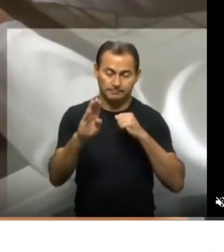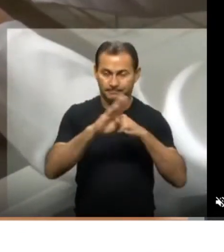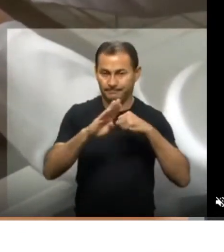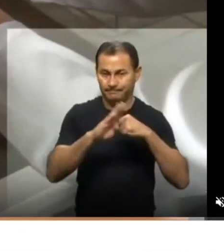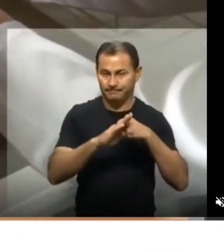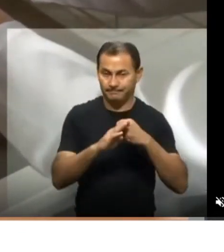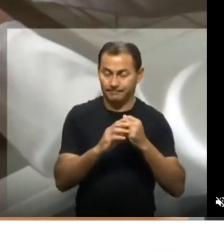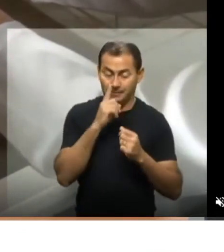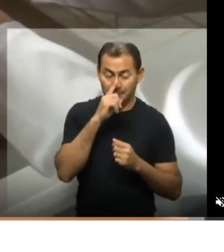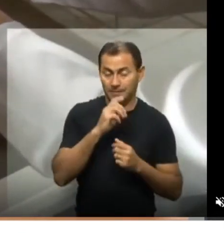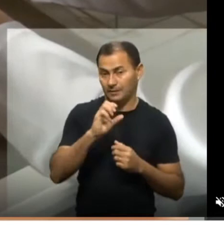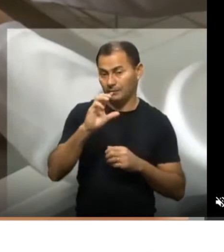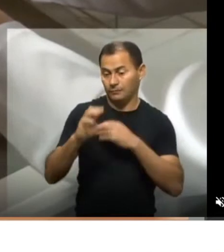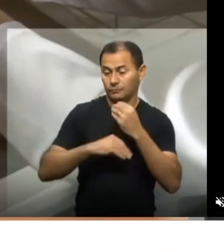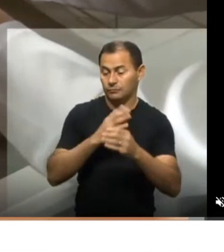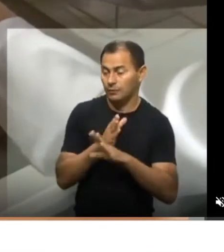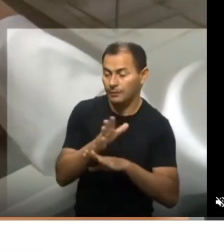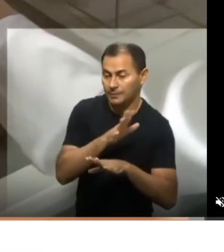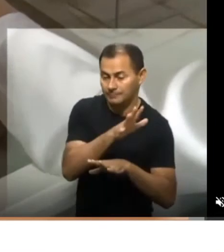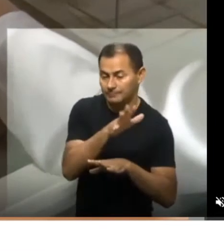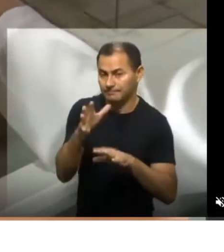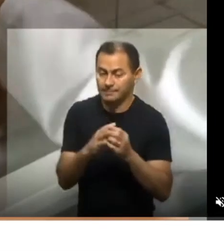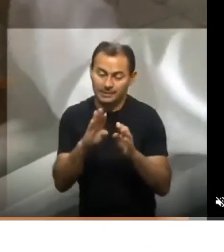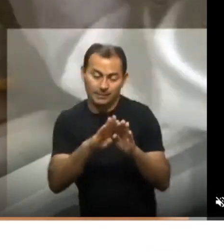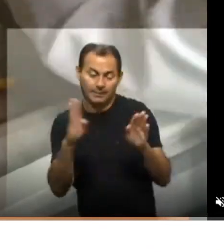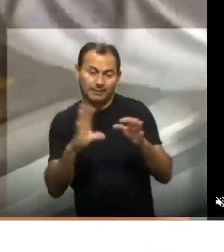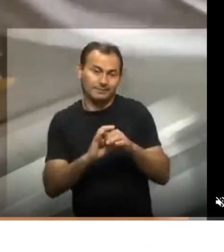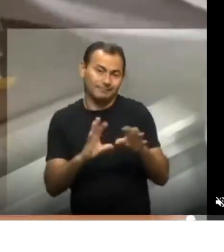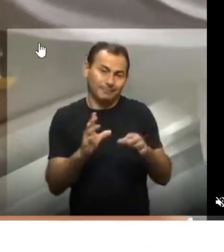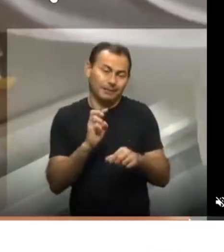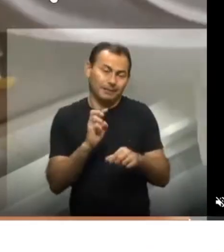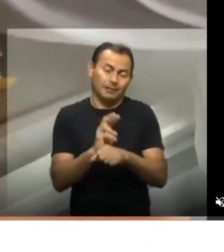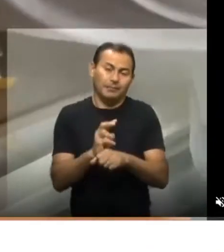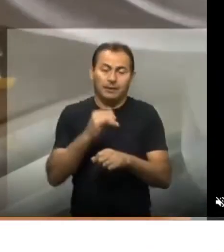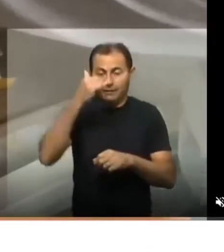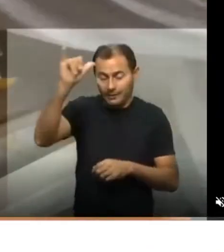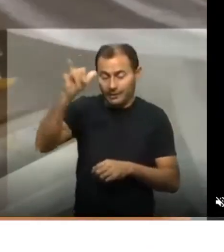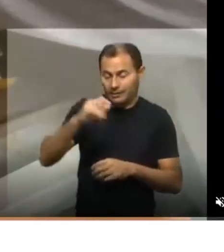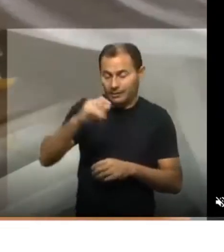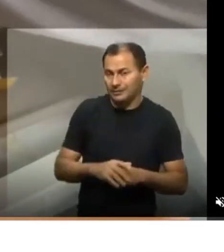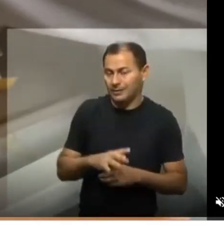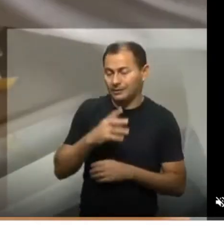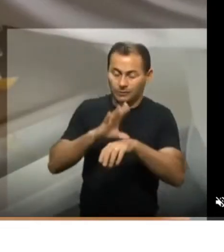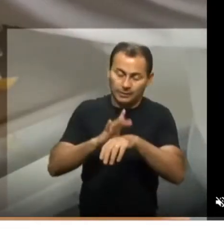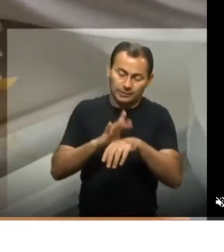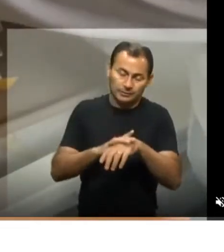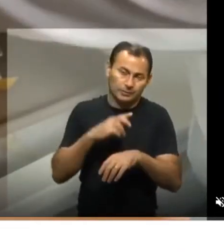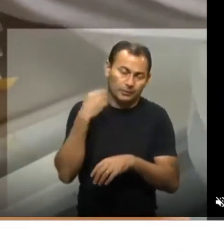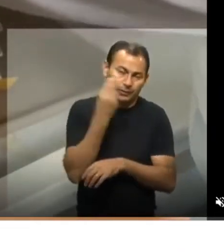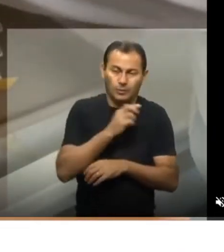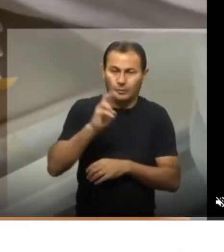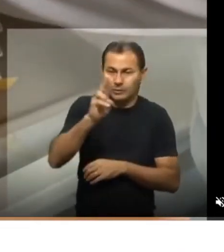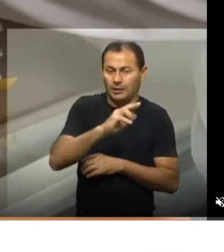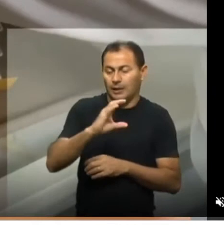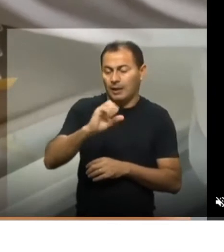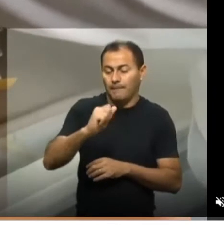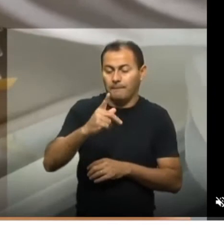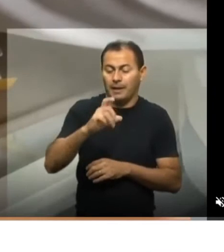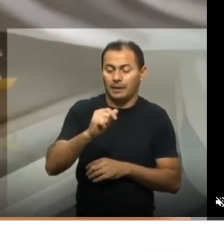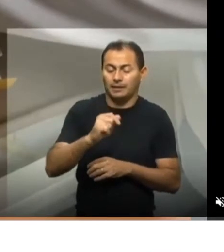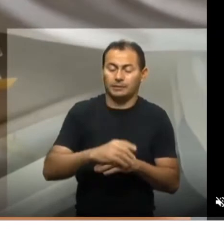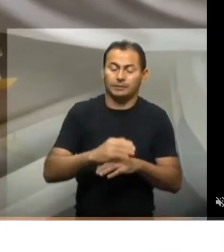pegar o clorofórmio, né? É importante que esse processo ele seja feito na capela, viu,